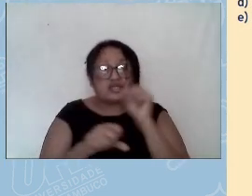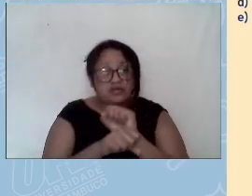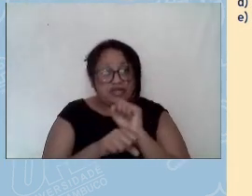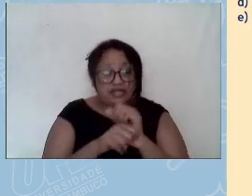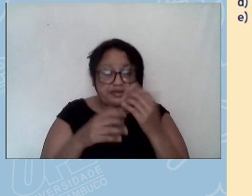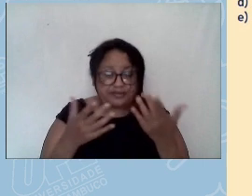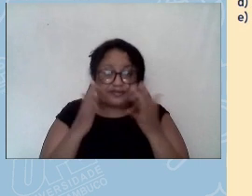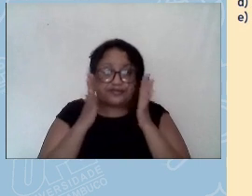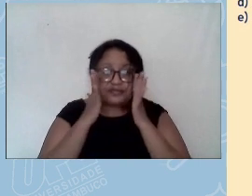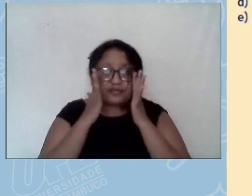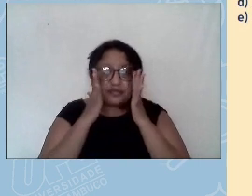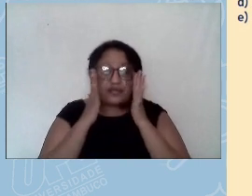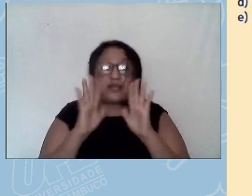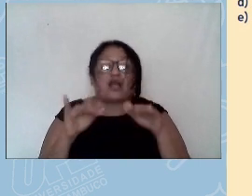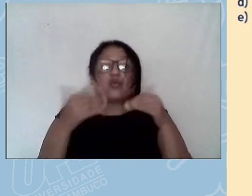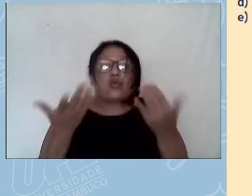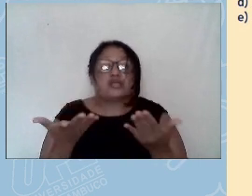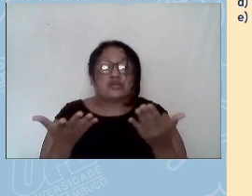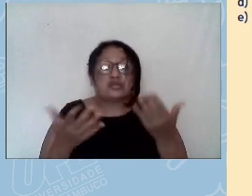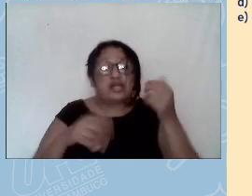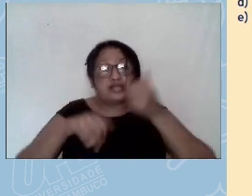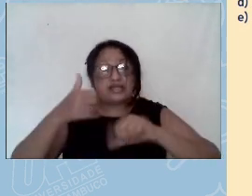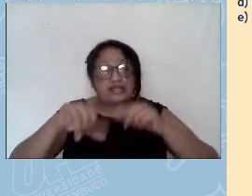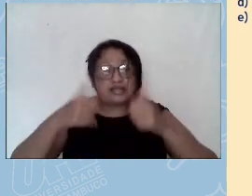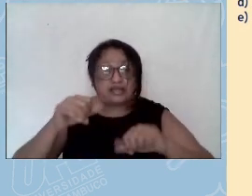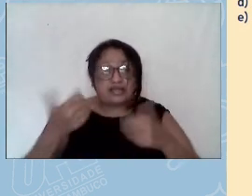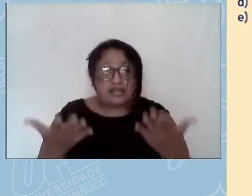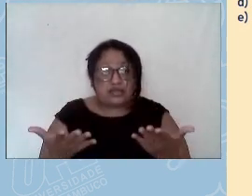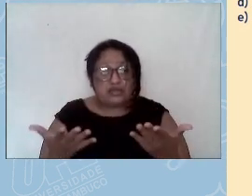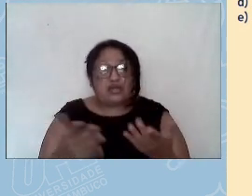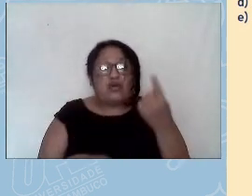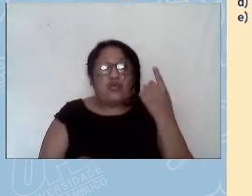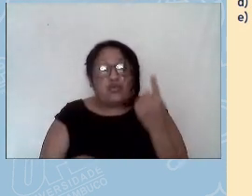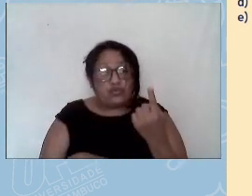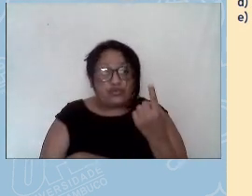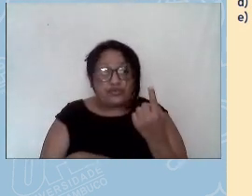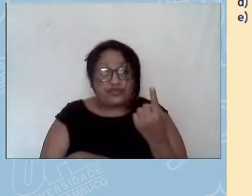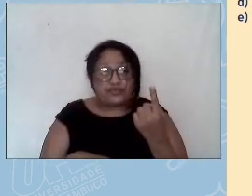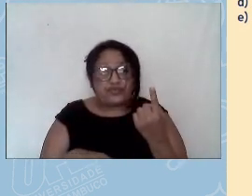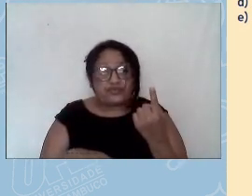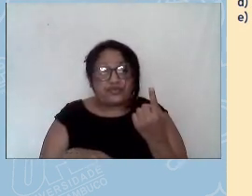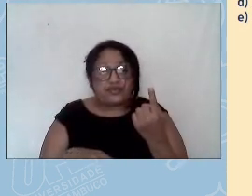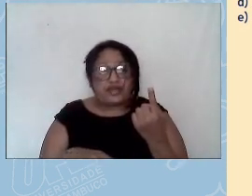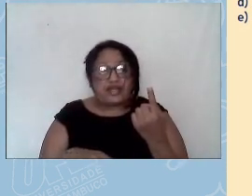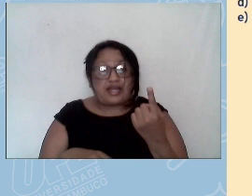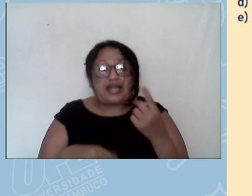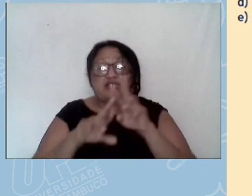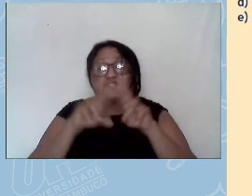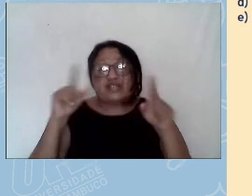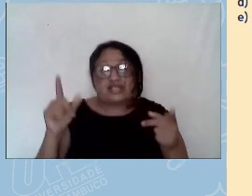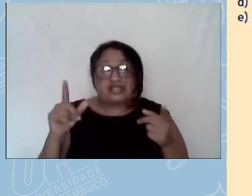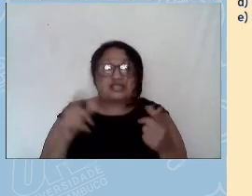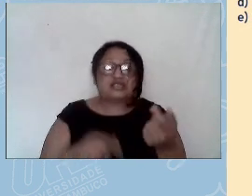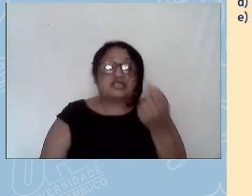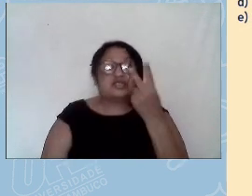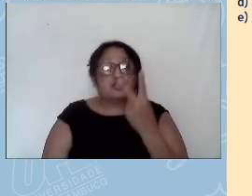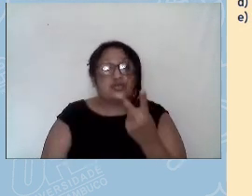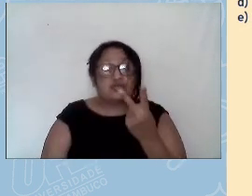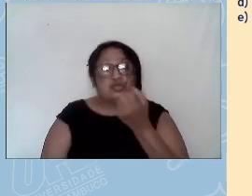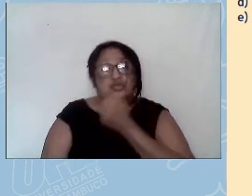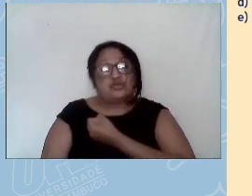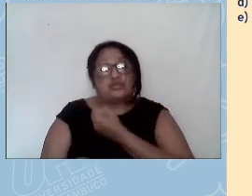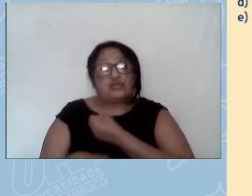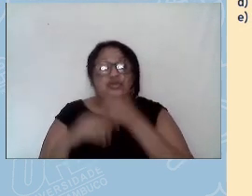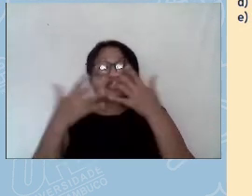questão quando a gente analisa a proposição 1 isto é a diferença entre dois números naturais